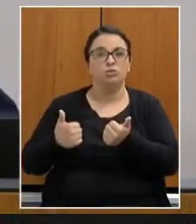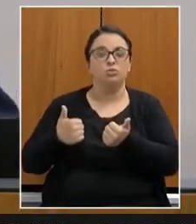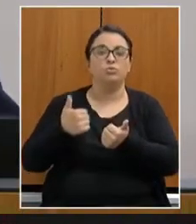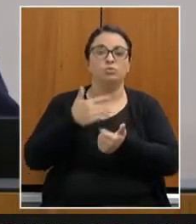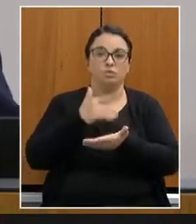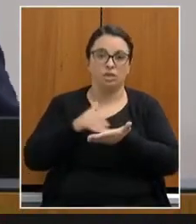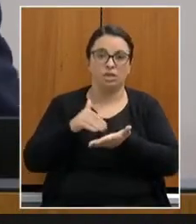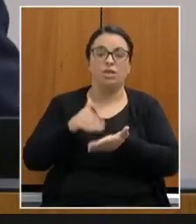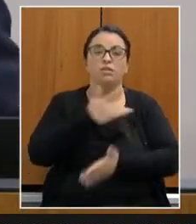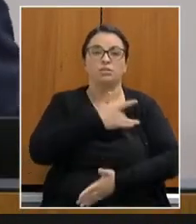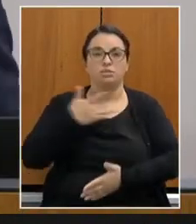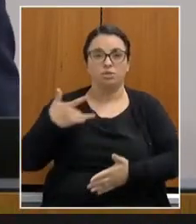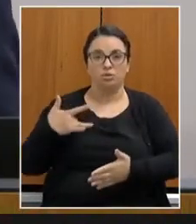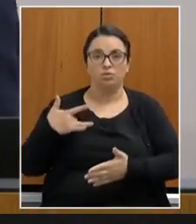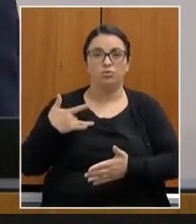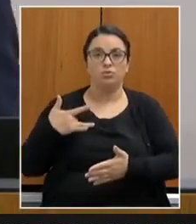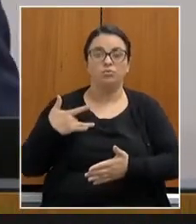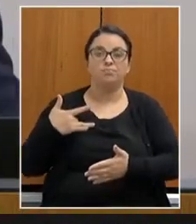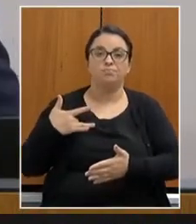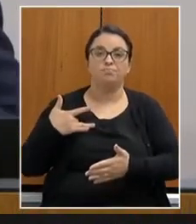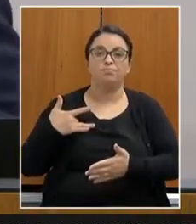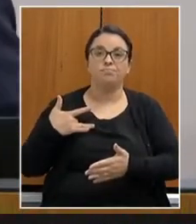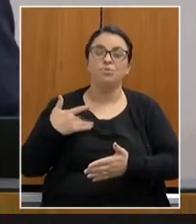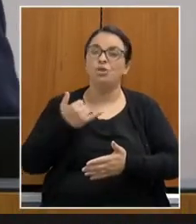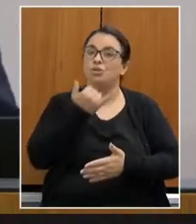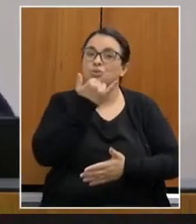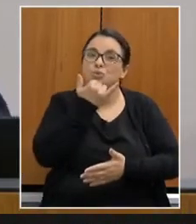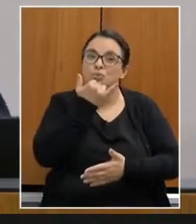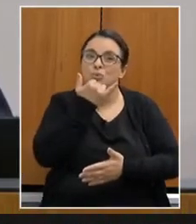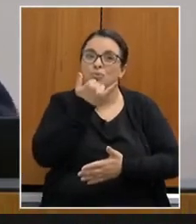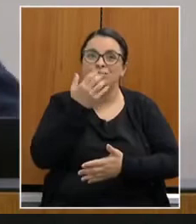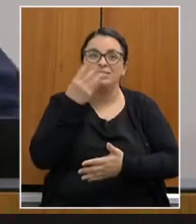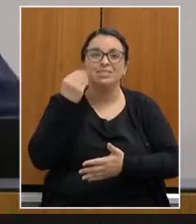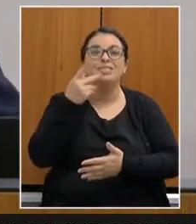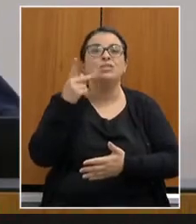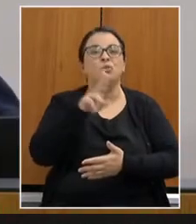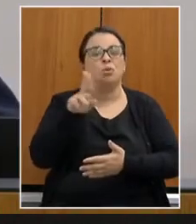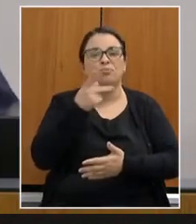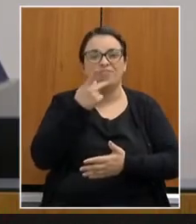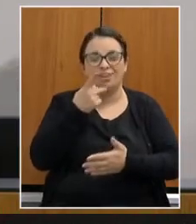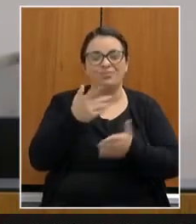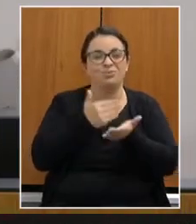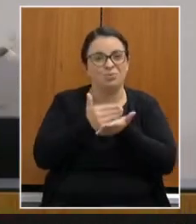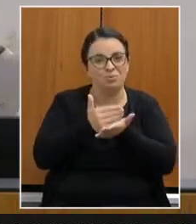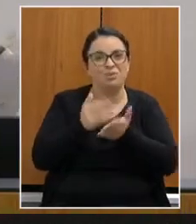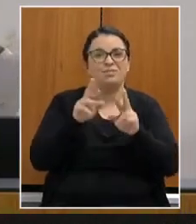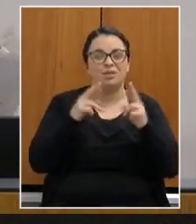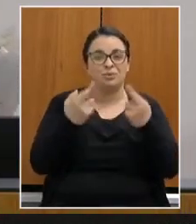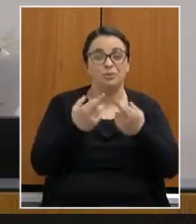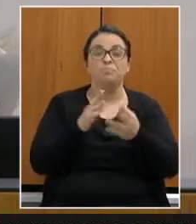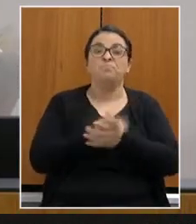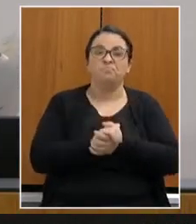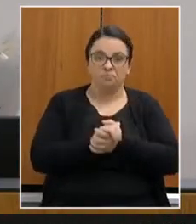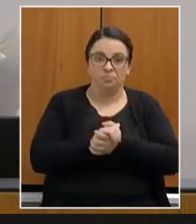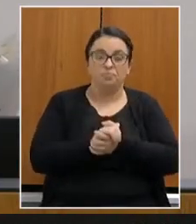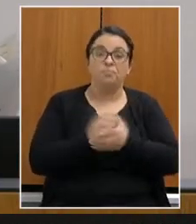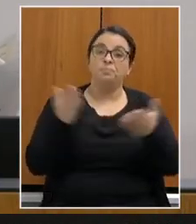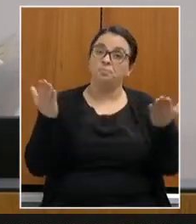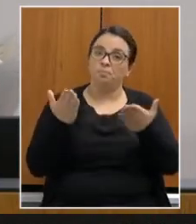desculpa não ter mencionado no início doutor André muito bem eu passo a palavra então